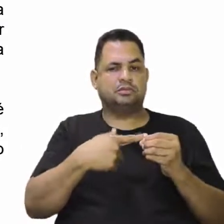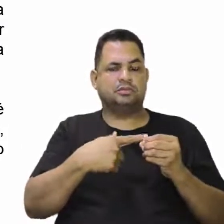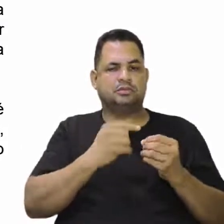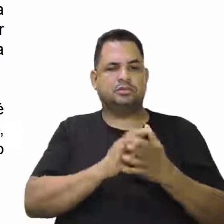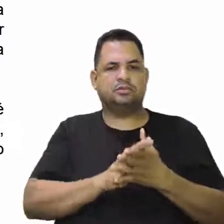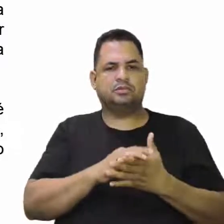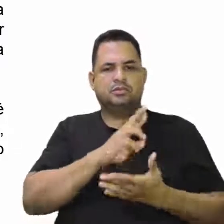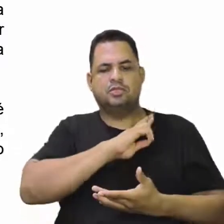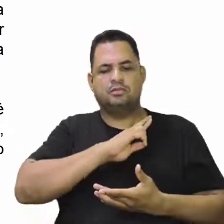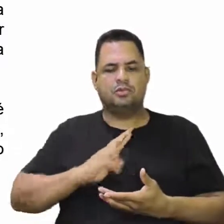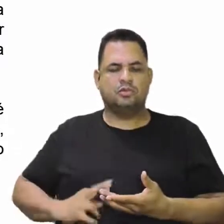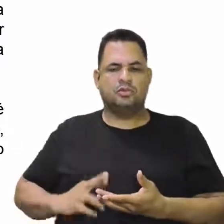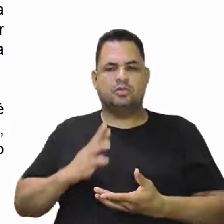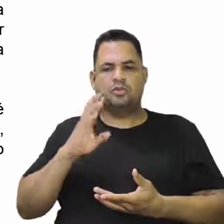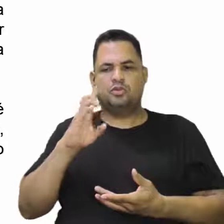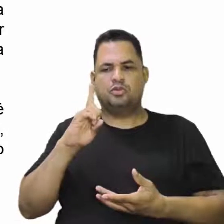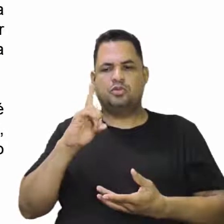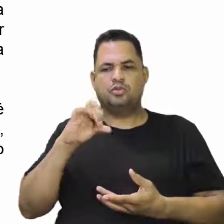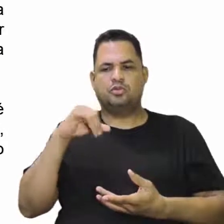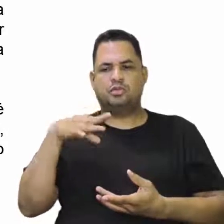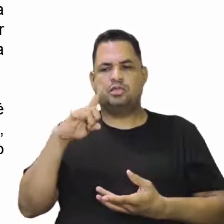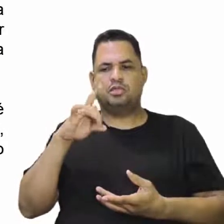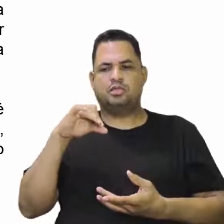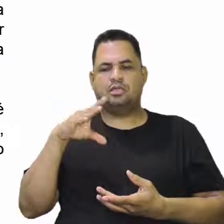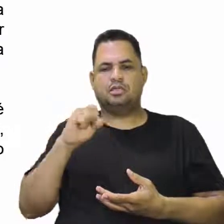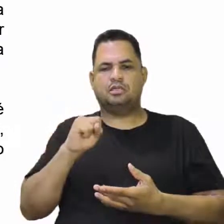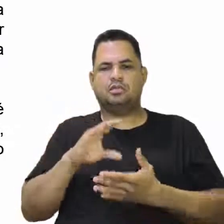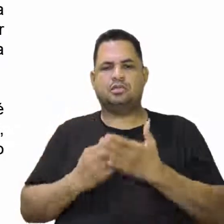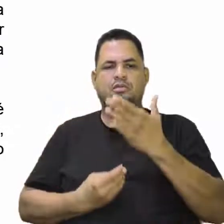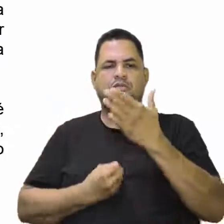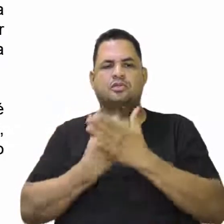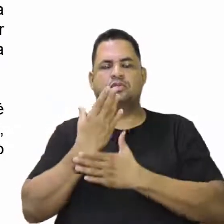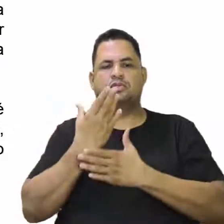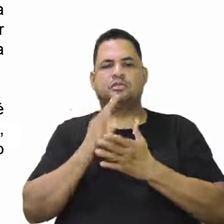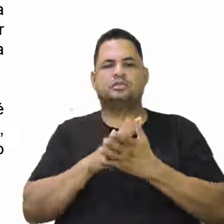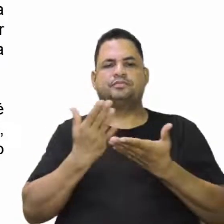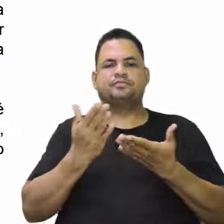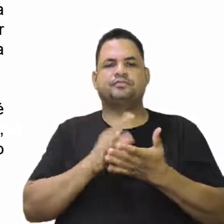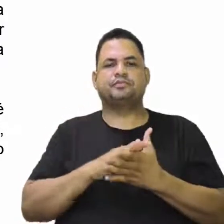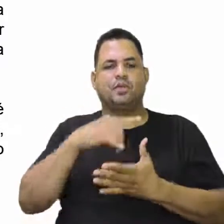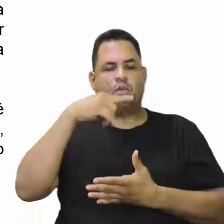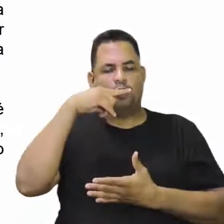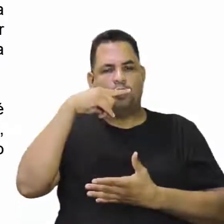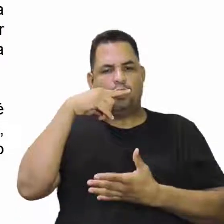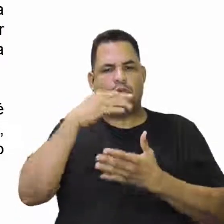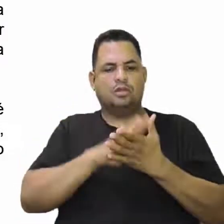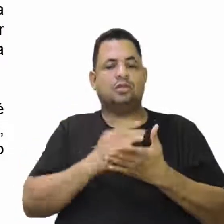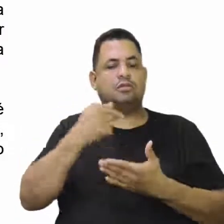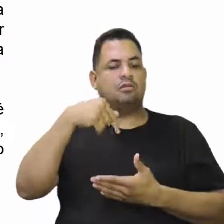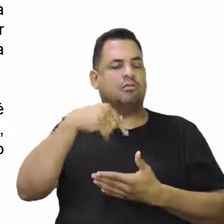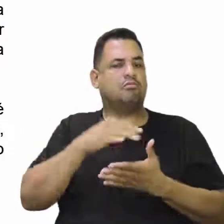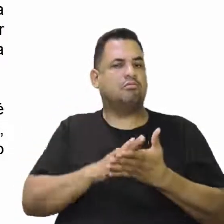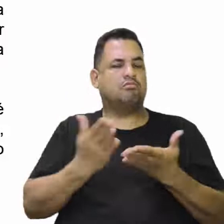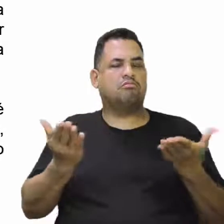República Dominicana. Então ela deu origem justamente por causa ali da cana-de-açúcar. É igual aqui,